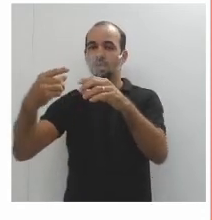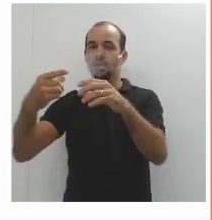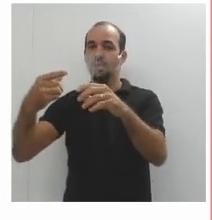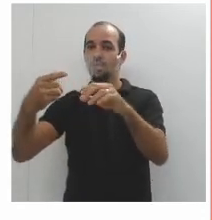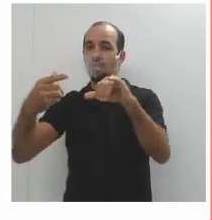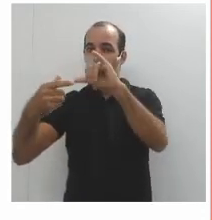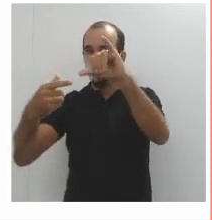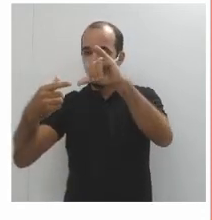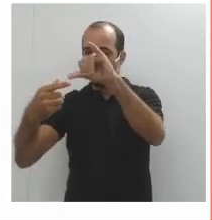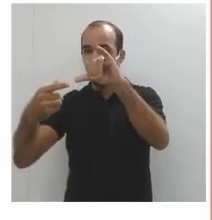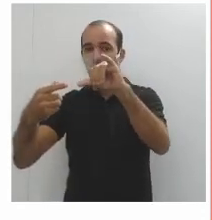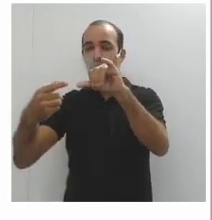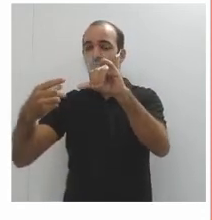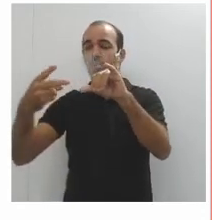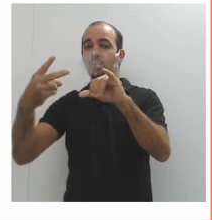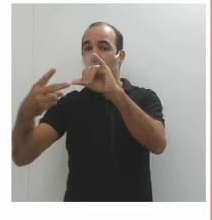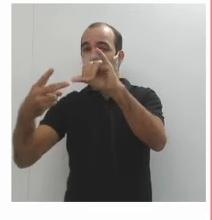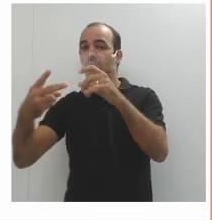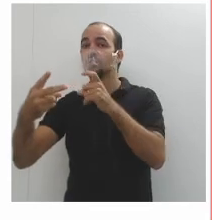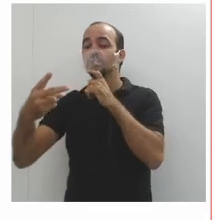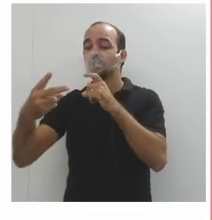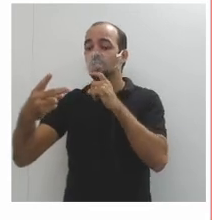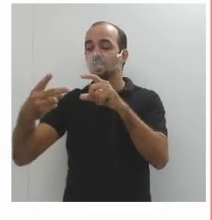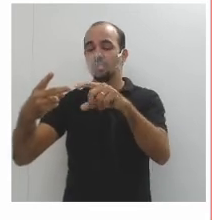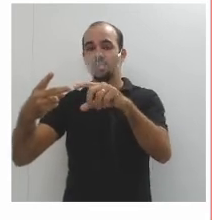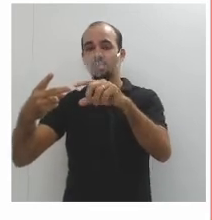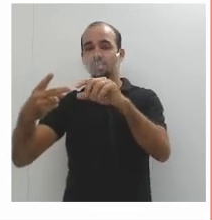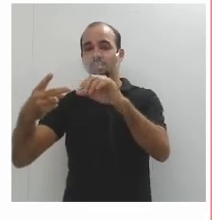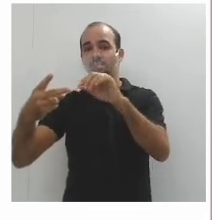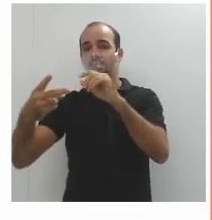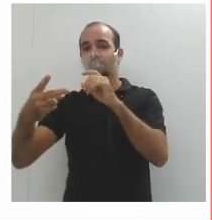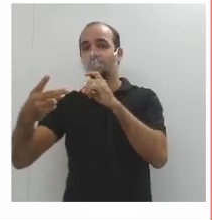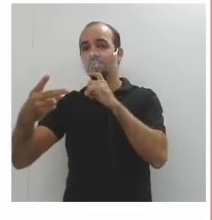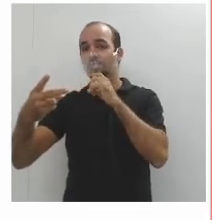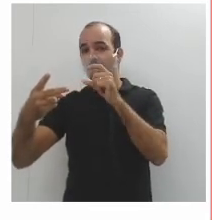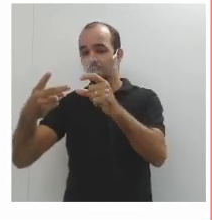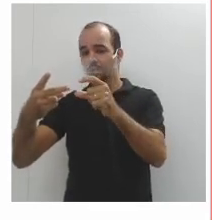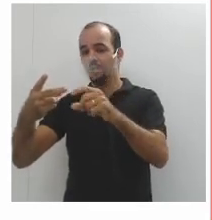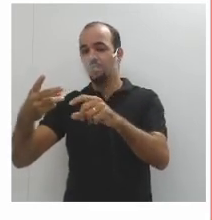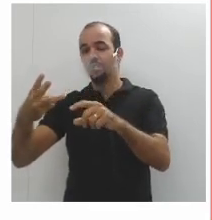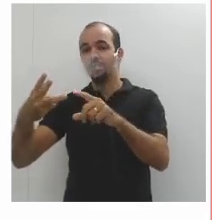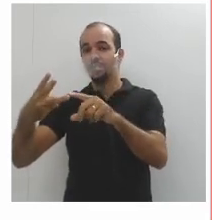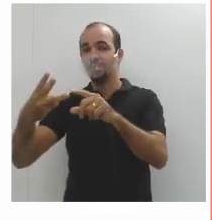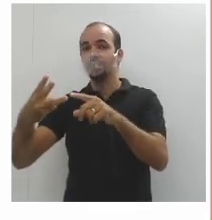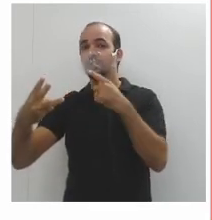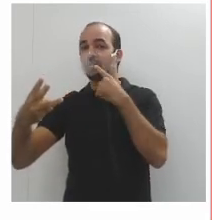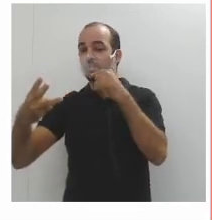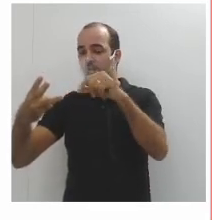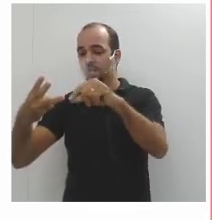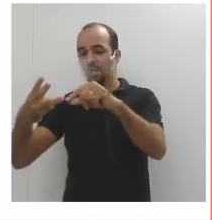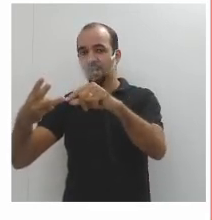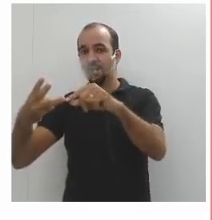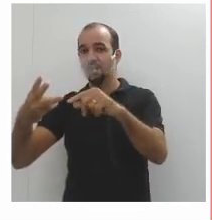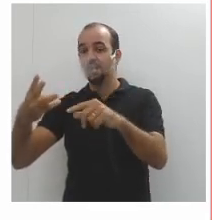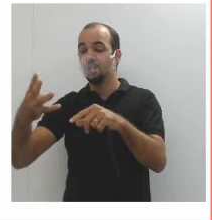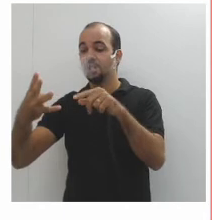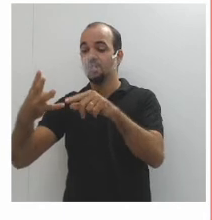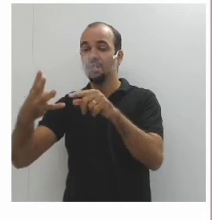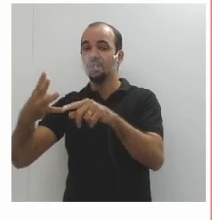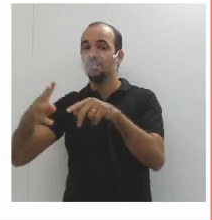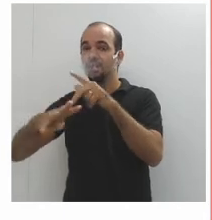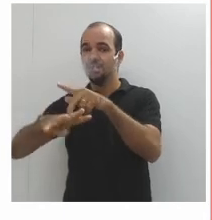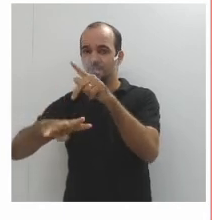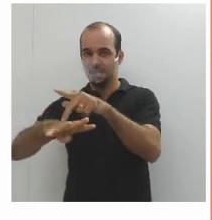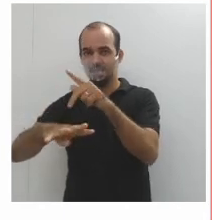gelo, 3 é a água salgada. E nós temos aí o granito, que apresenta 3 fases. A branca,